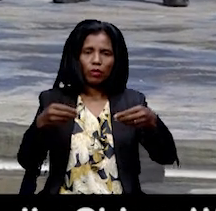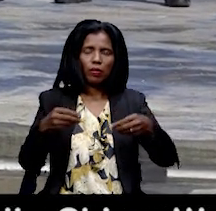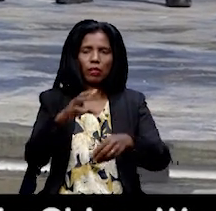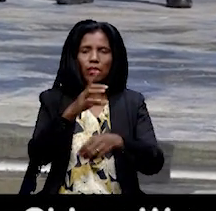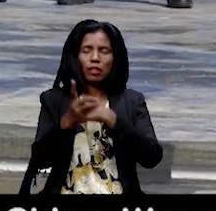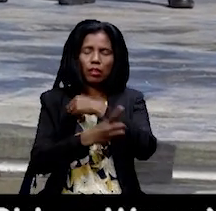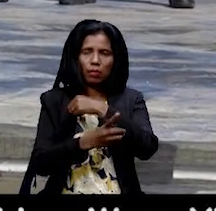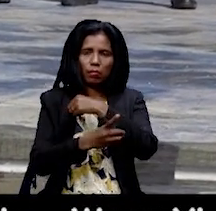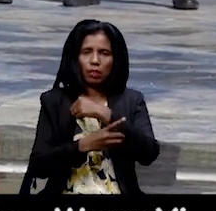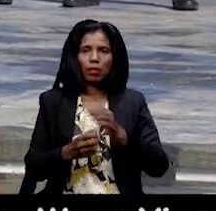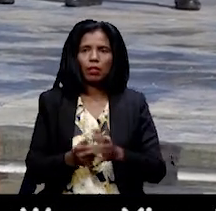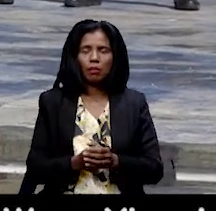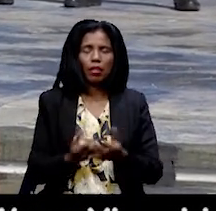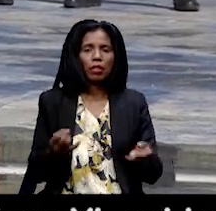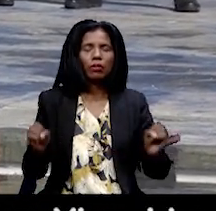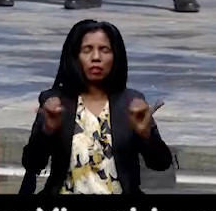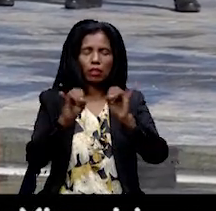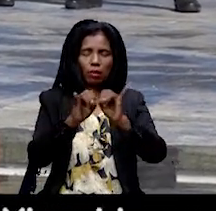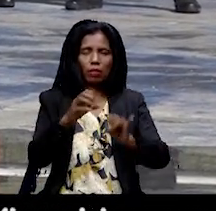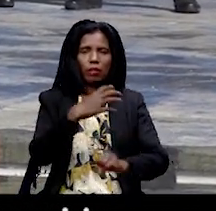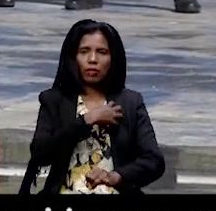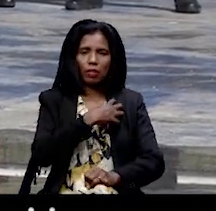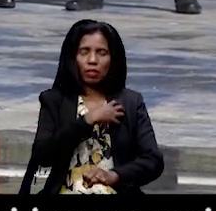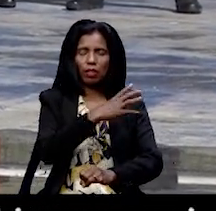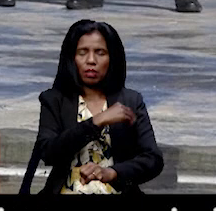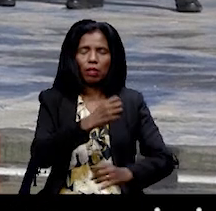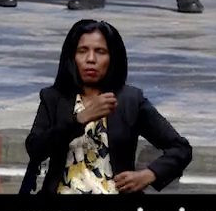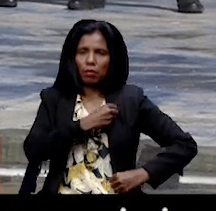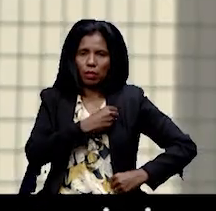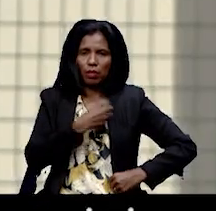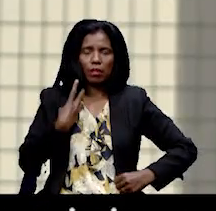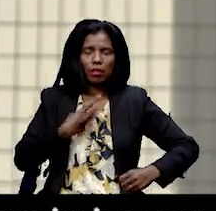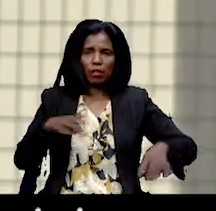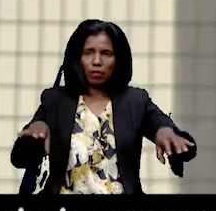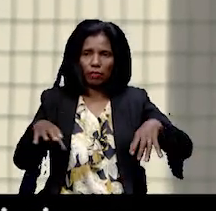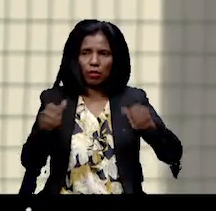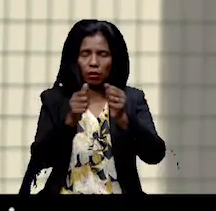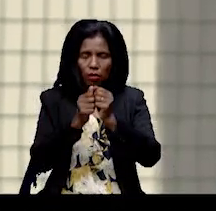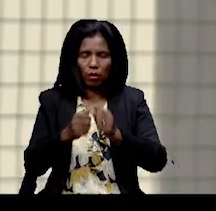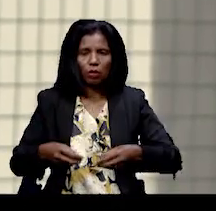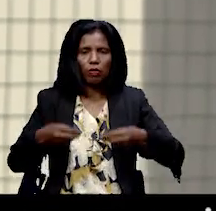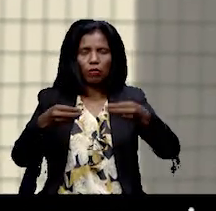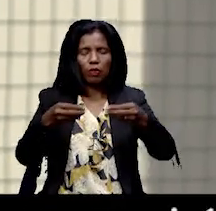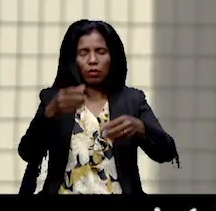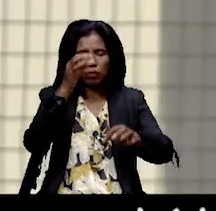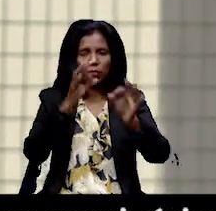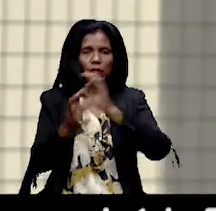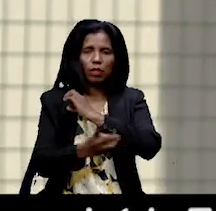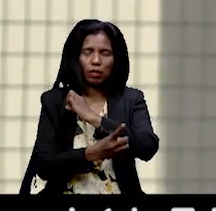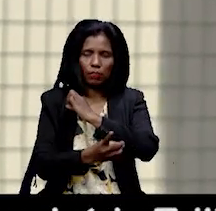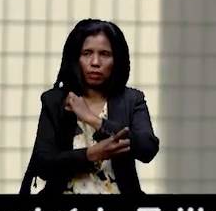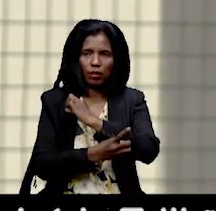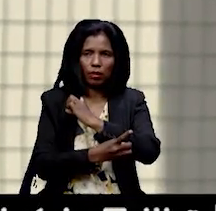a instituição FDT no PNTN ini ita serviço moto o de garanti disciplina